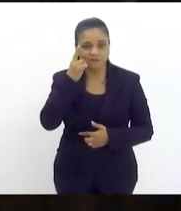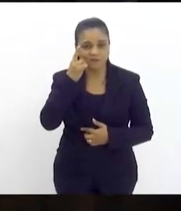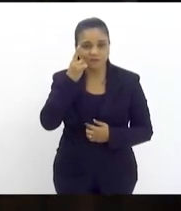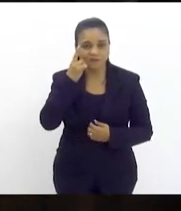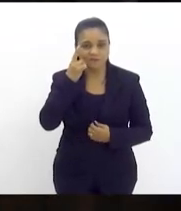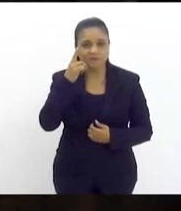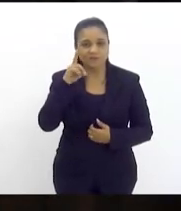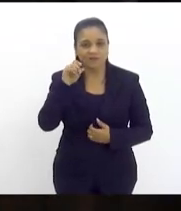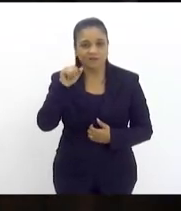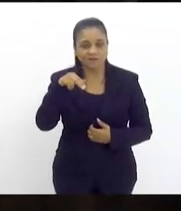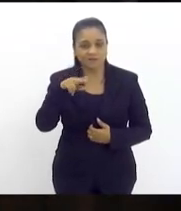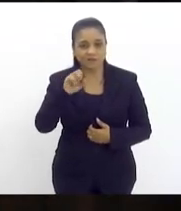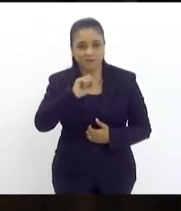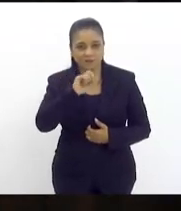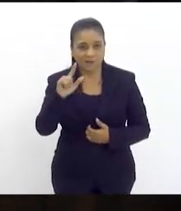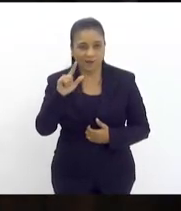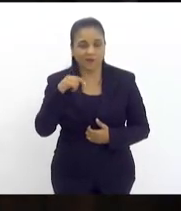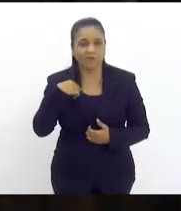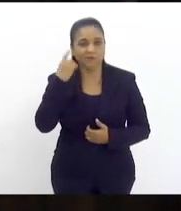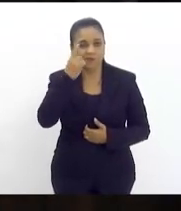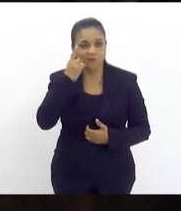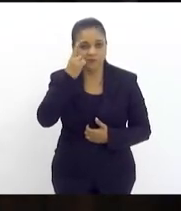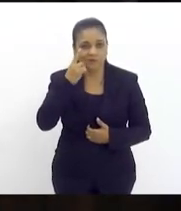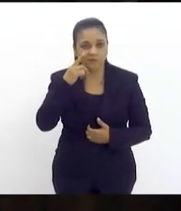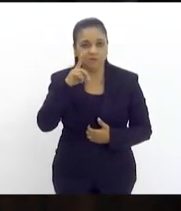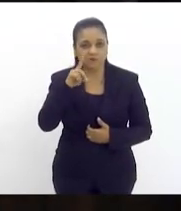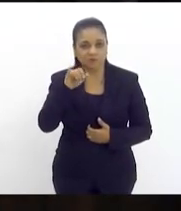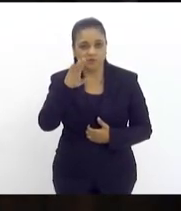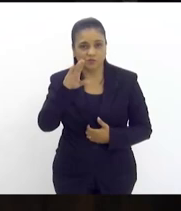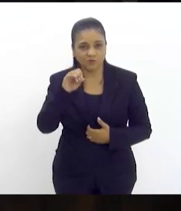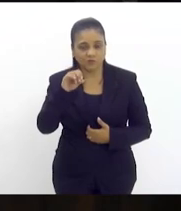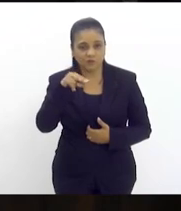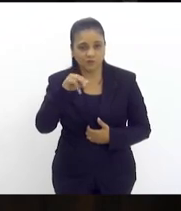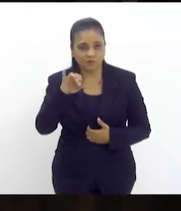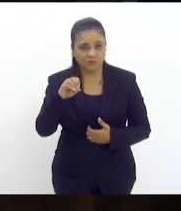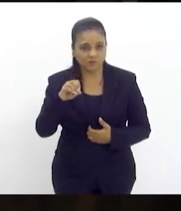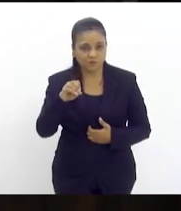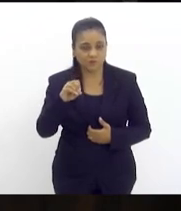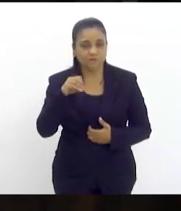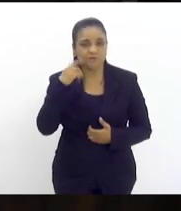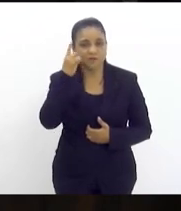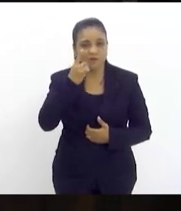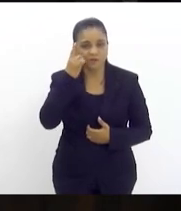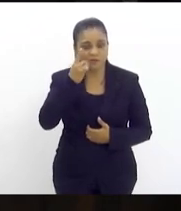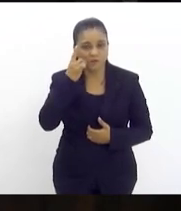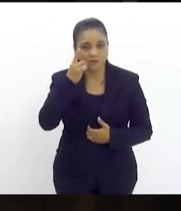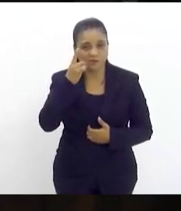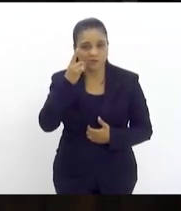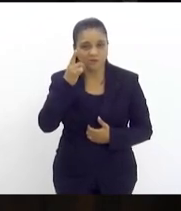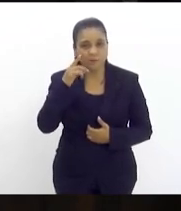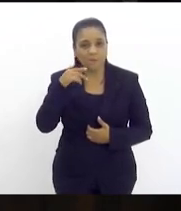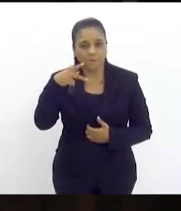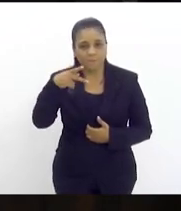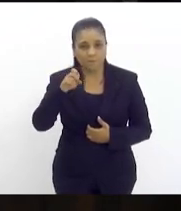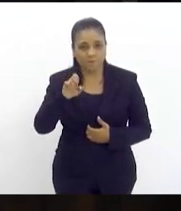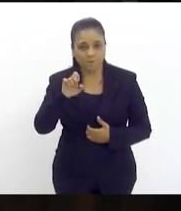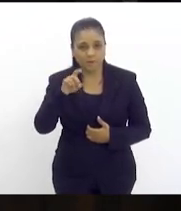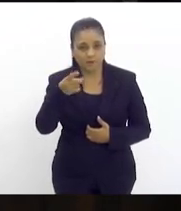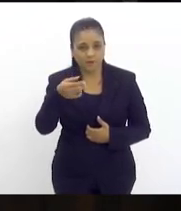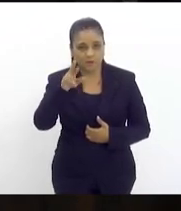Deputado Daniel Librelon. Deputado Dionísio Lins. Deputado Pedro